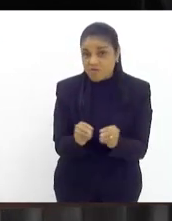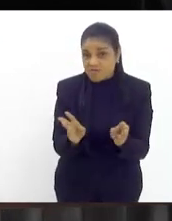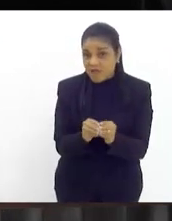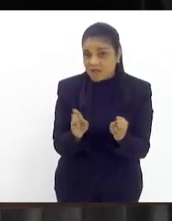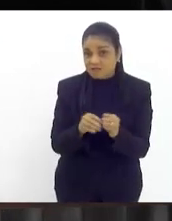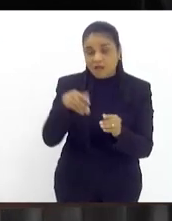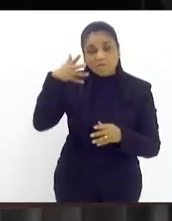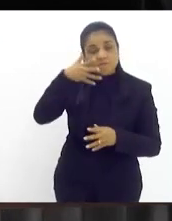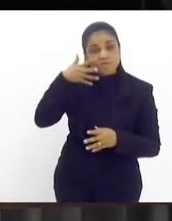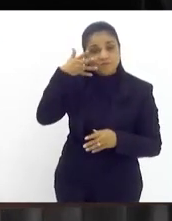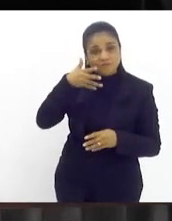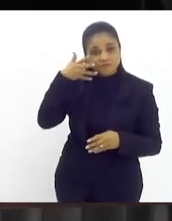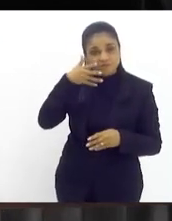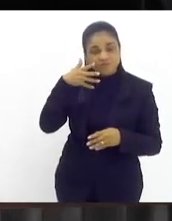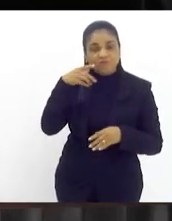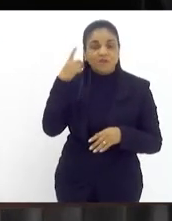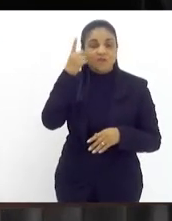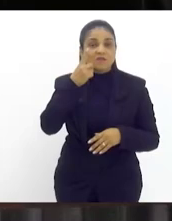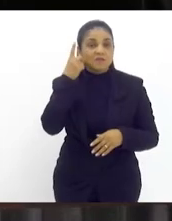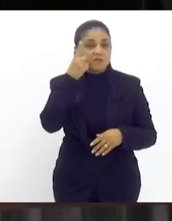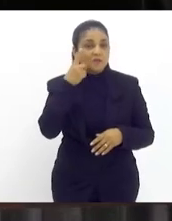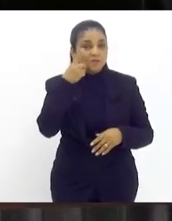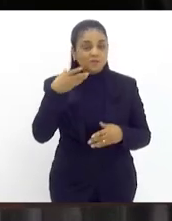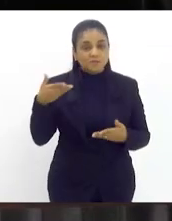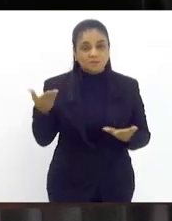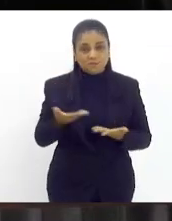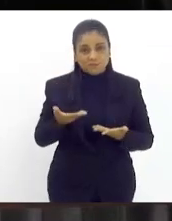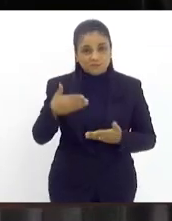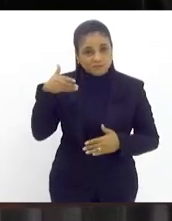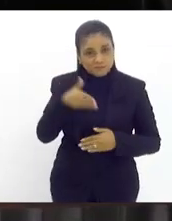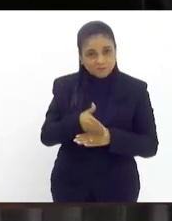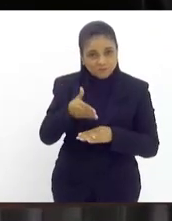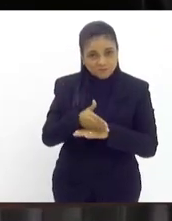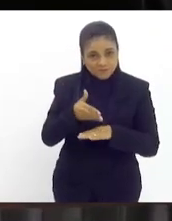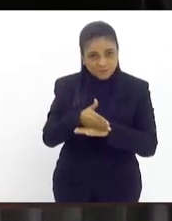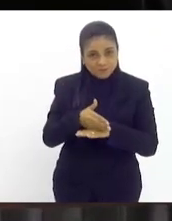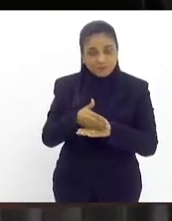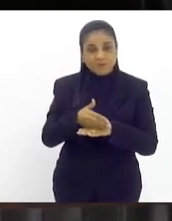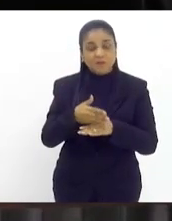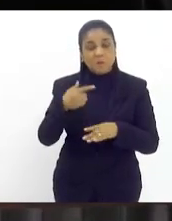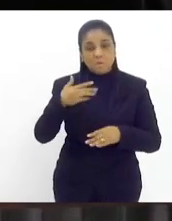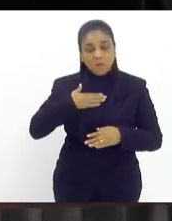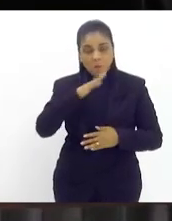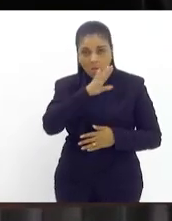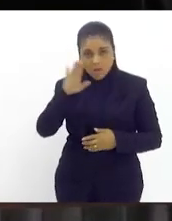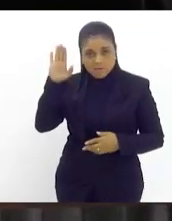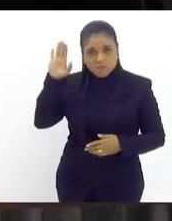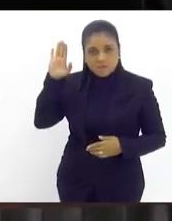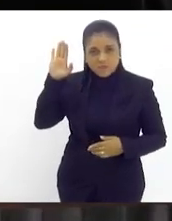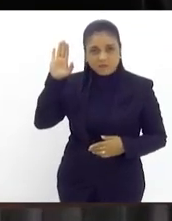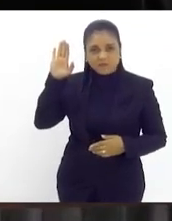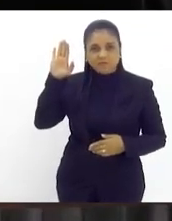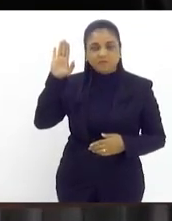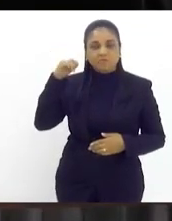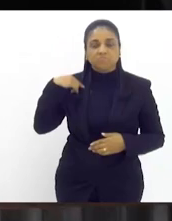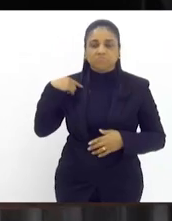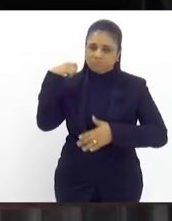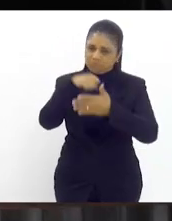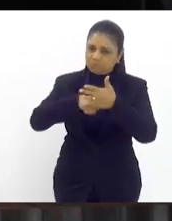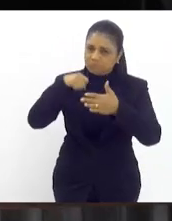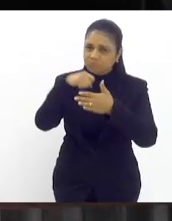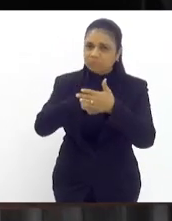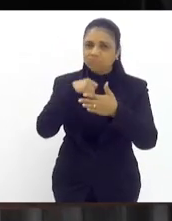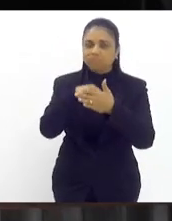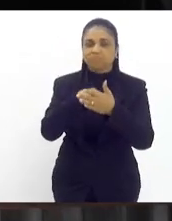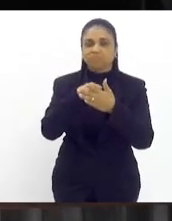deputados e deputados aqui presentes dizendo que o meu mandato que a nossa militância é